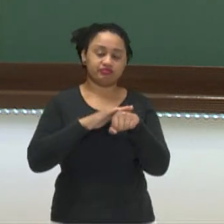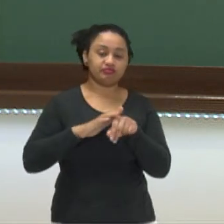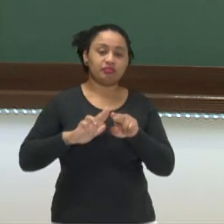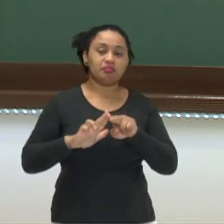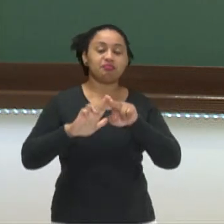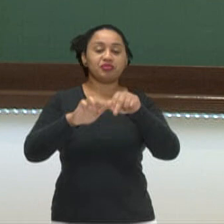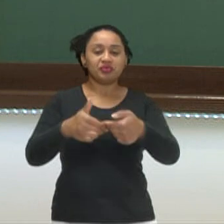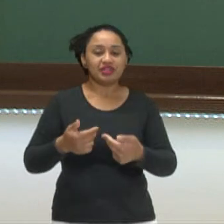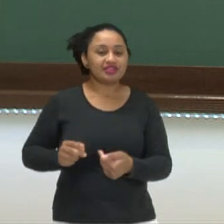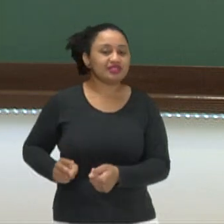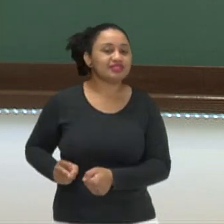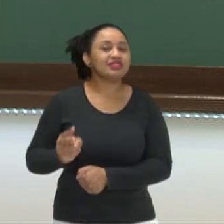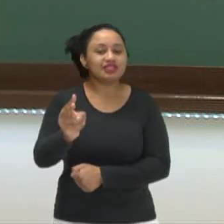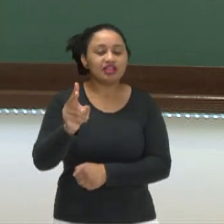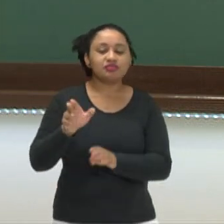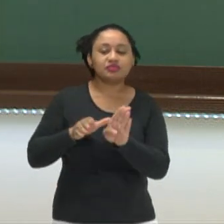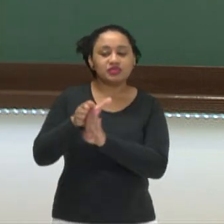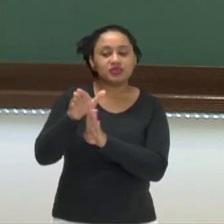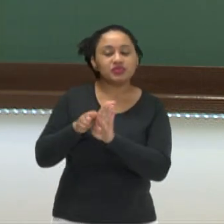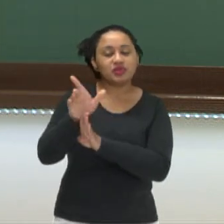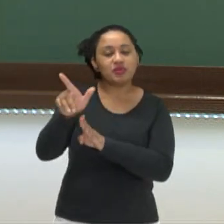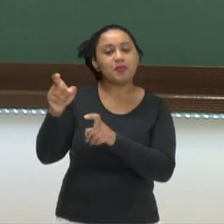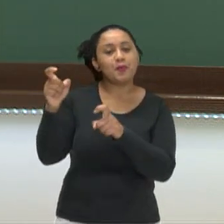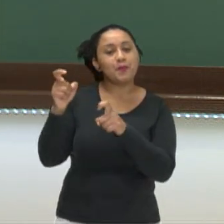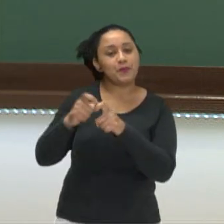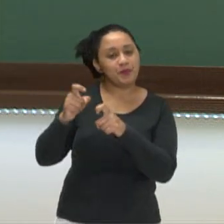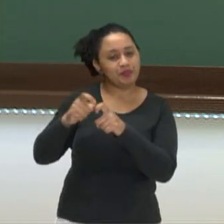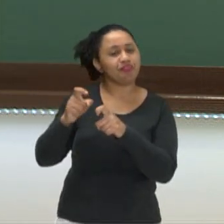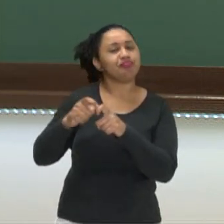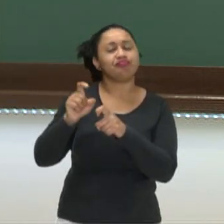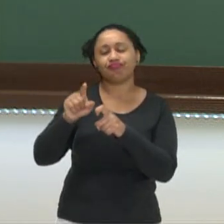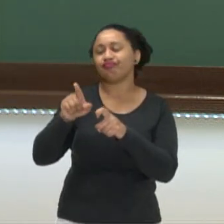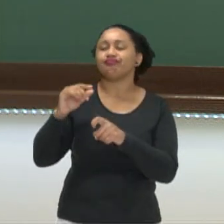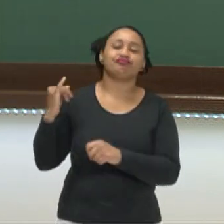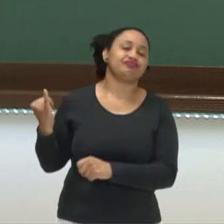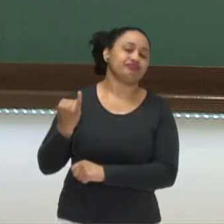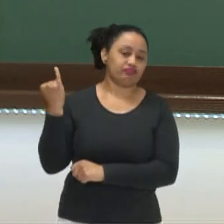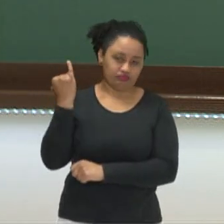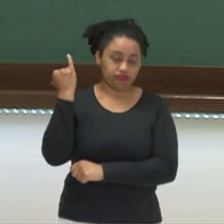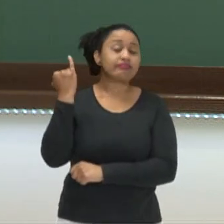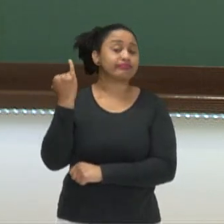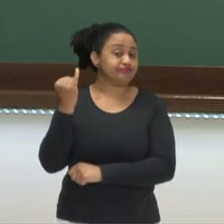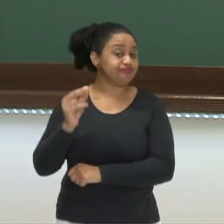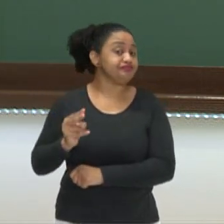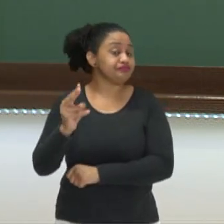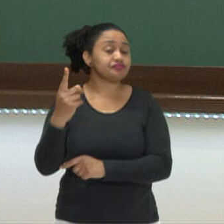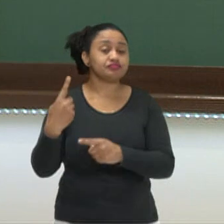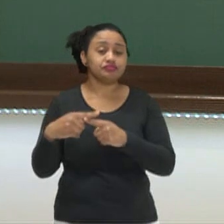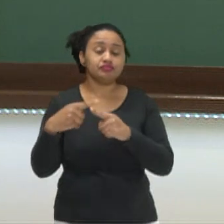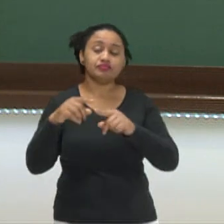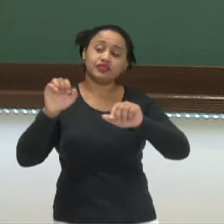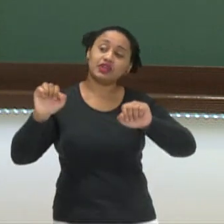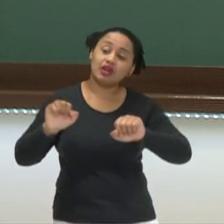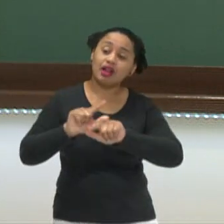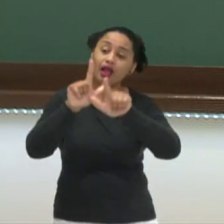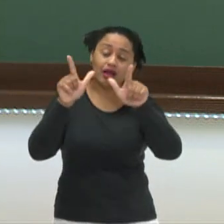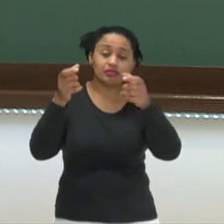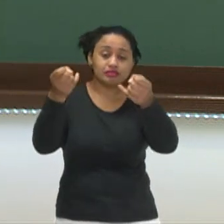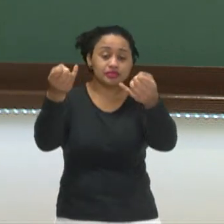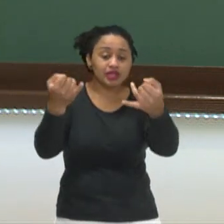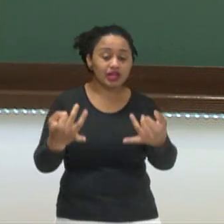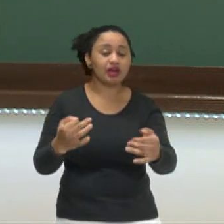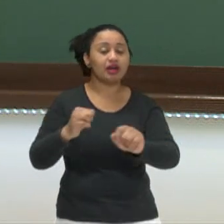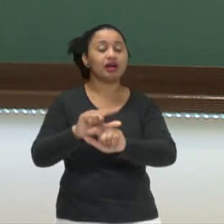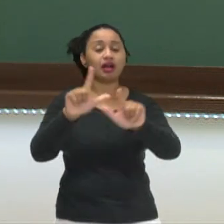que sempre o aconselhamento médico, ele é importante, porque ele vai esclarecer tudo isso